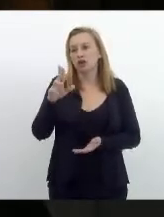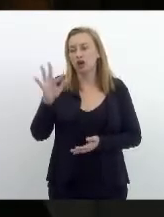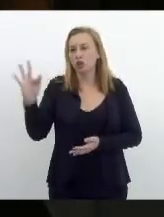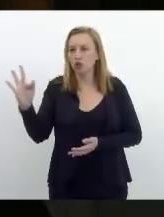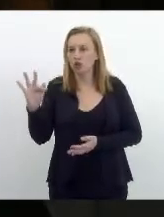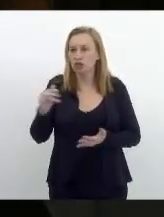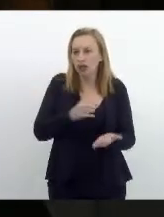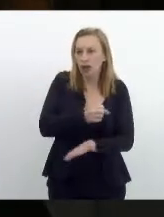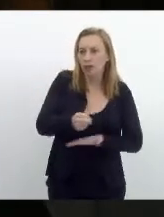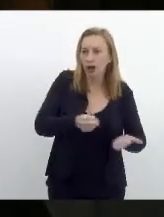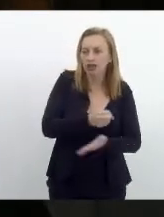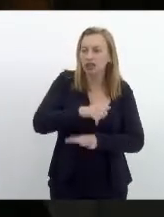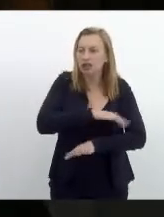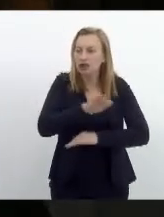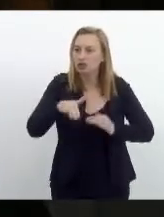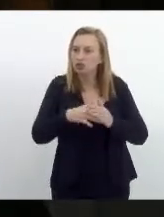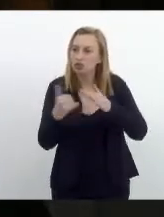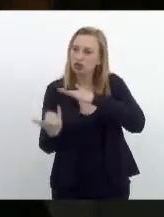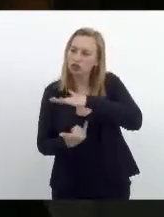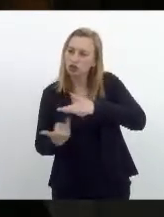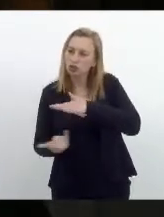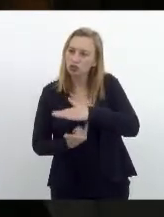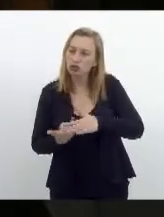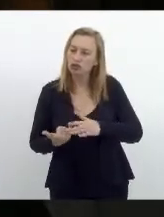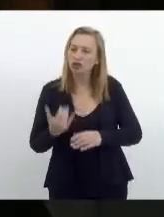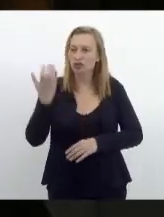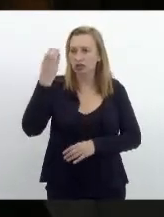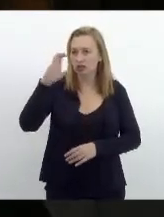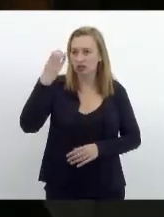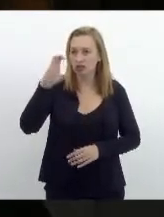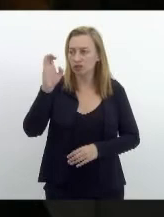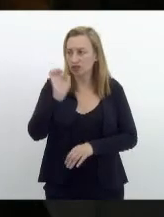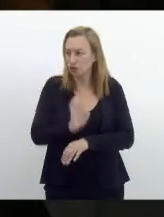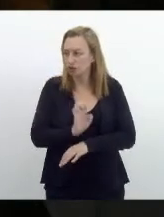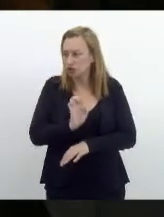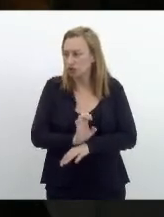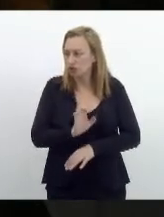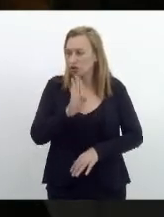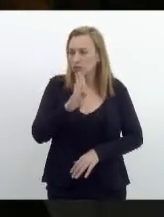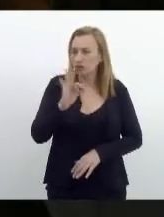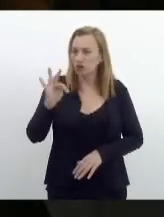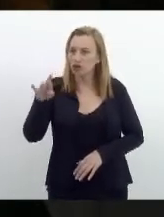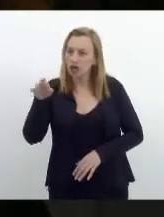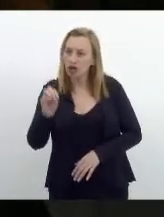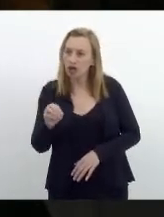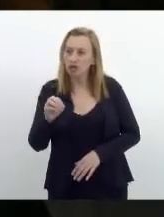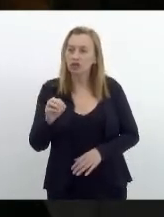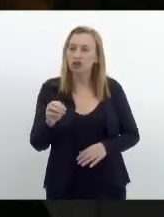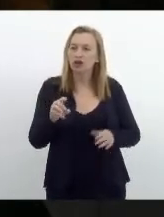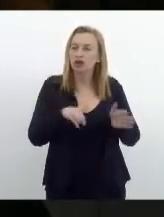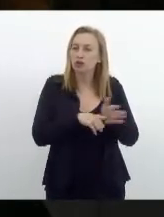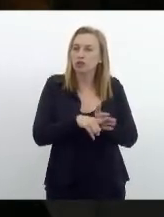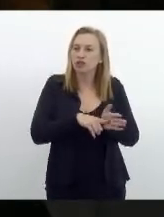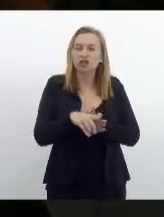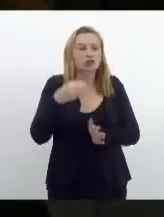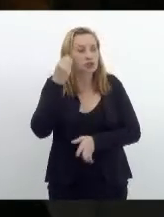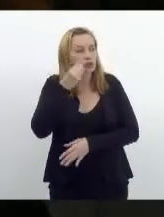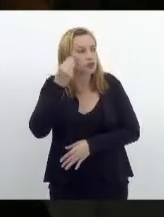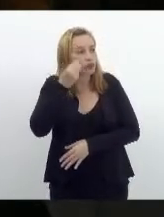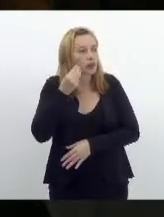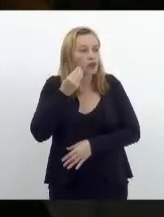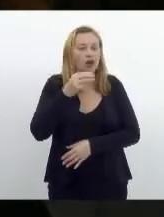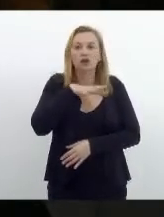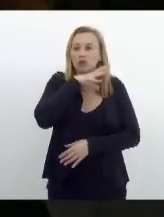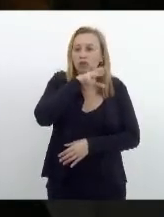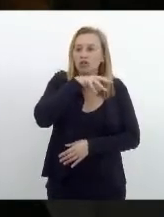base para todas as instituições científicas do Estado. O biotério faz as pesquisas experimentais com animais de